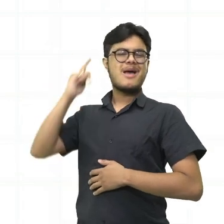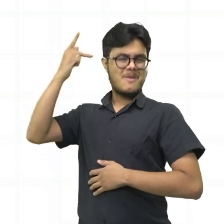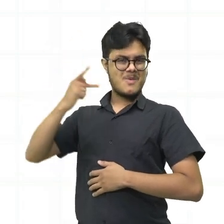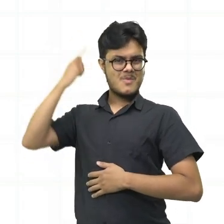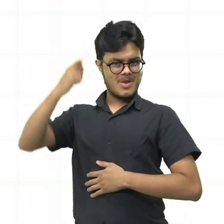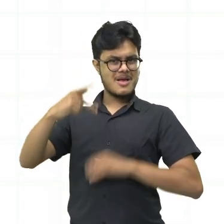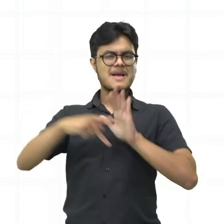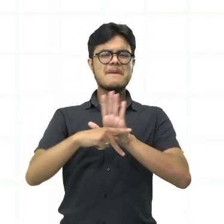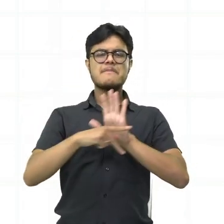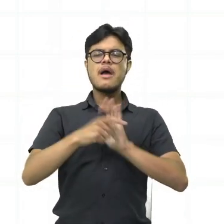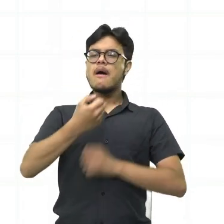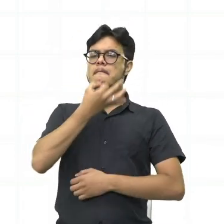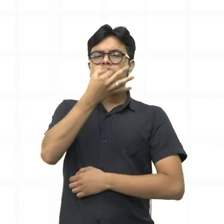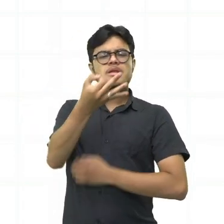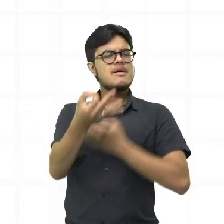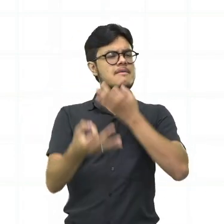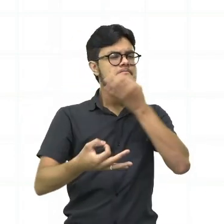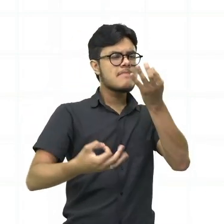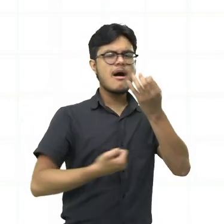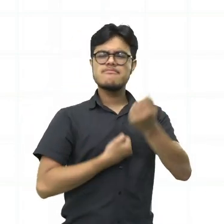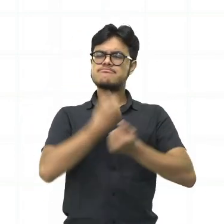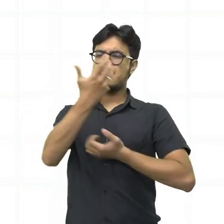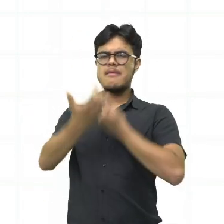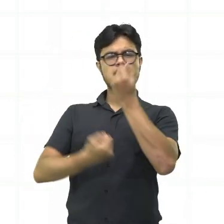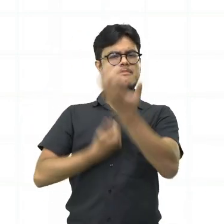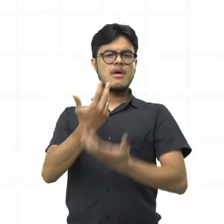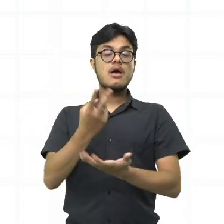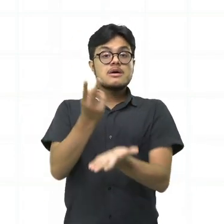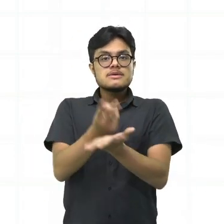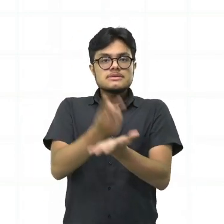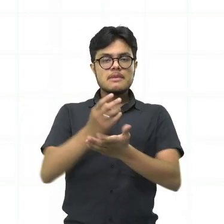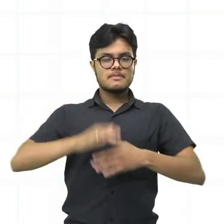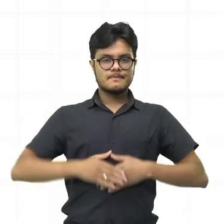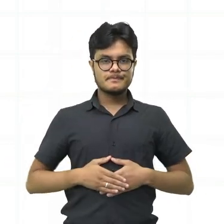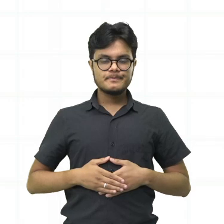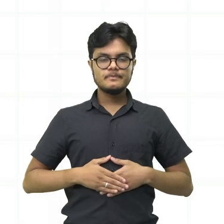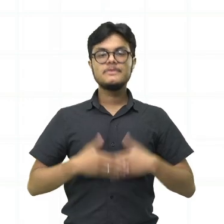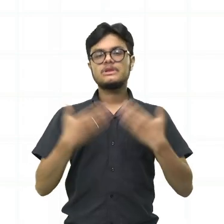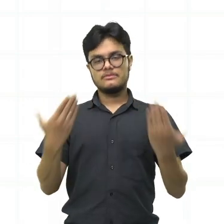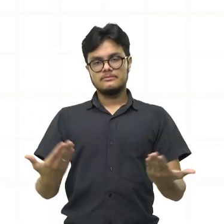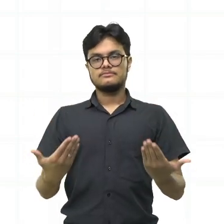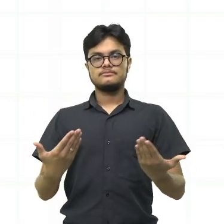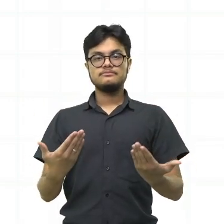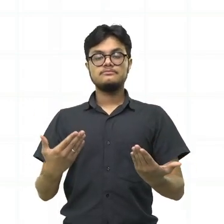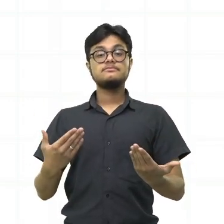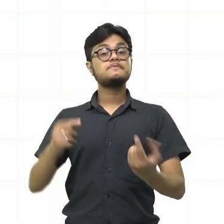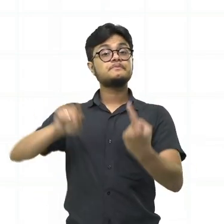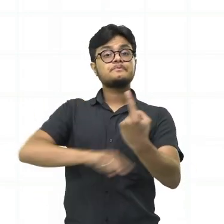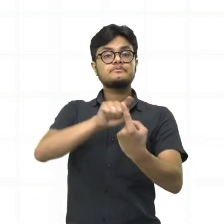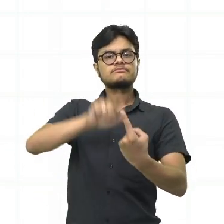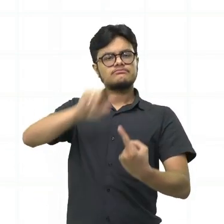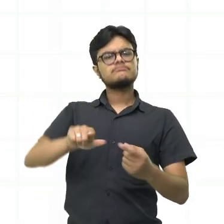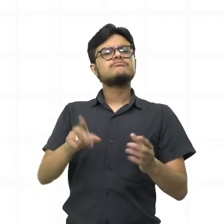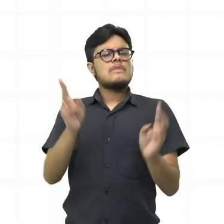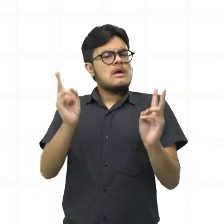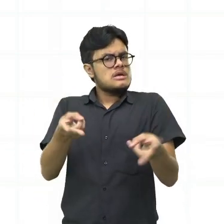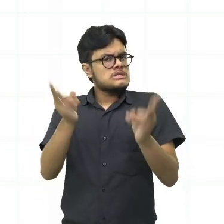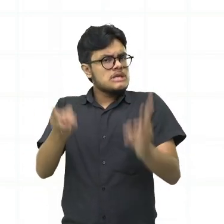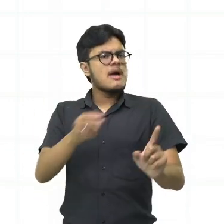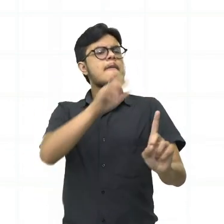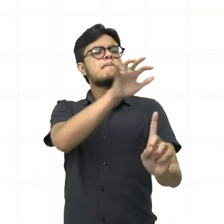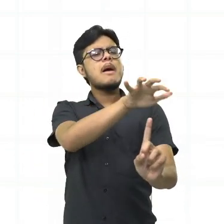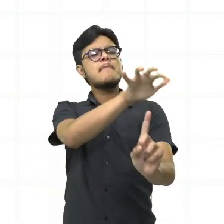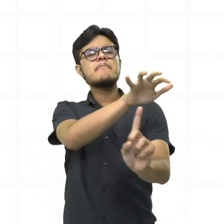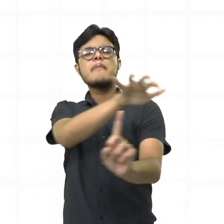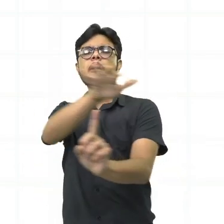né? Então, esse discurso desses políticos, ele vai tentar fazer o quê? Convencer